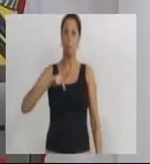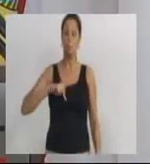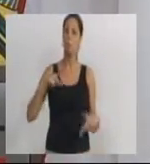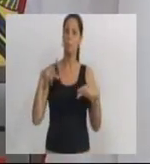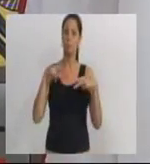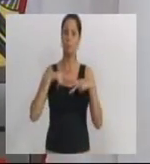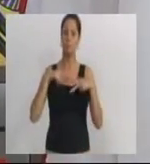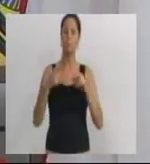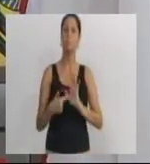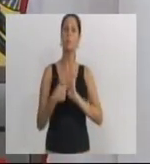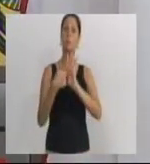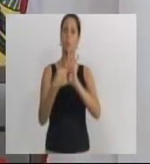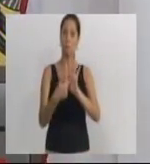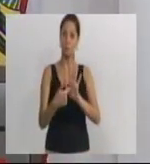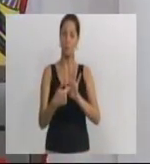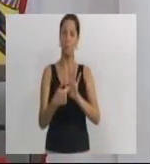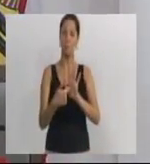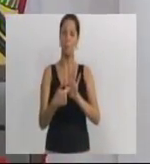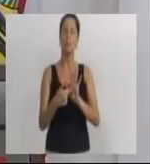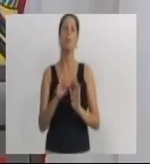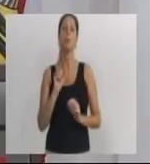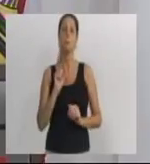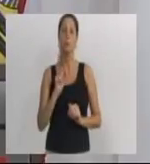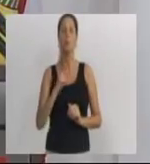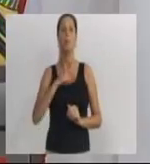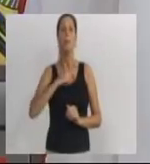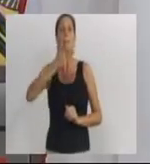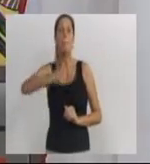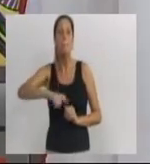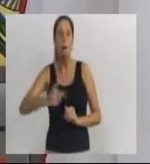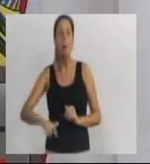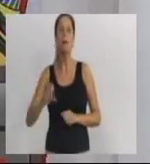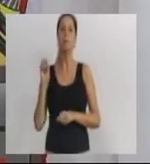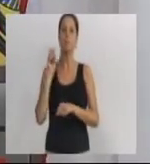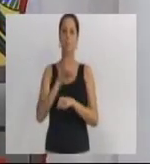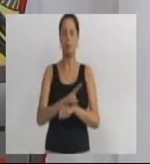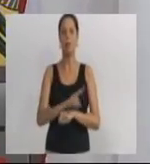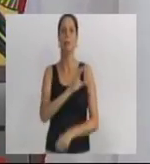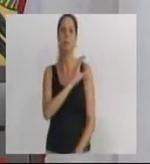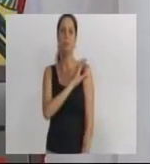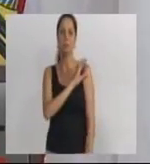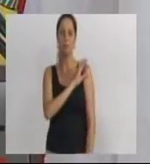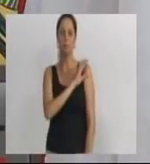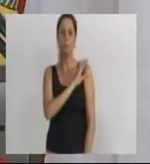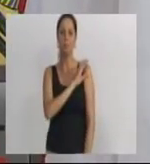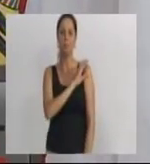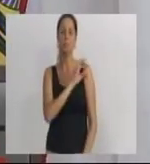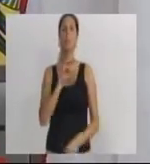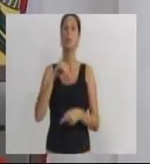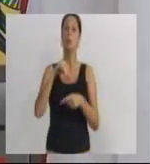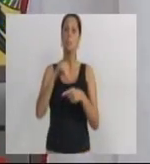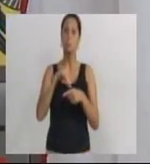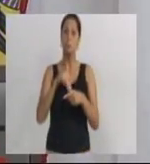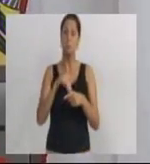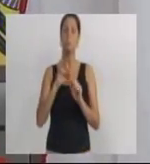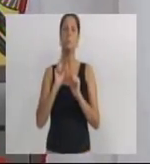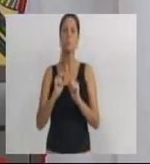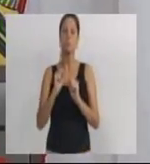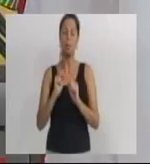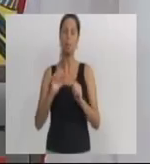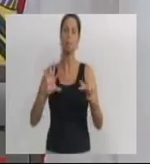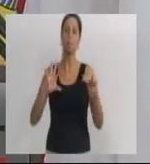para a apresentação, para a complementação das vagas de creche no nosso município. Ou seja, que o município